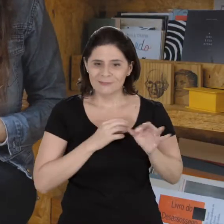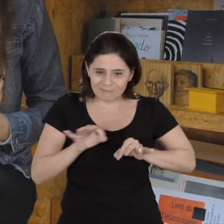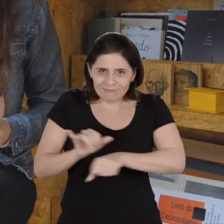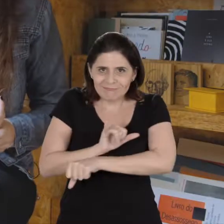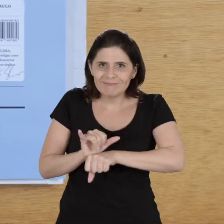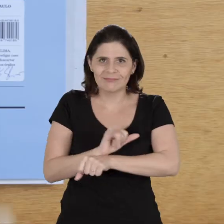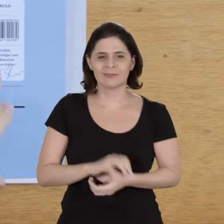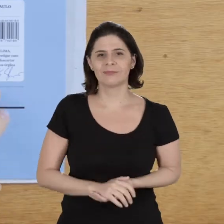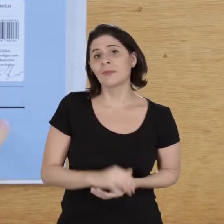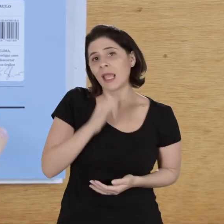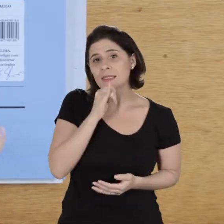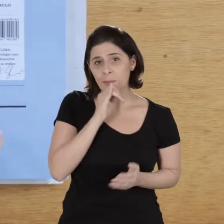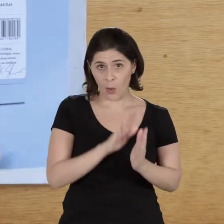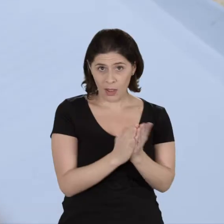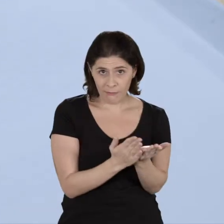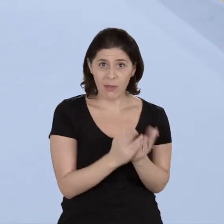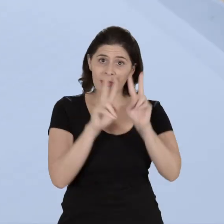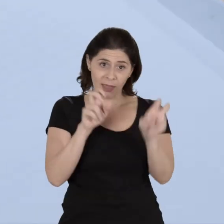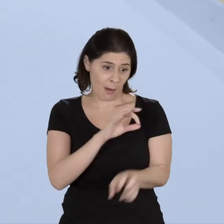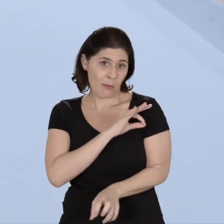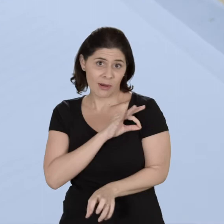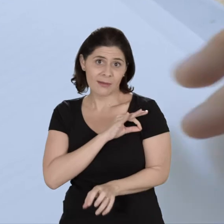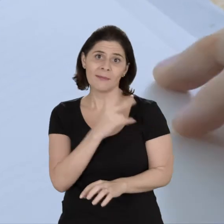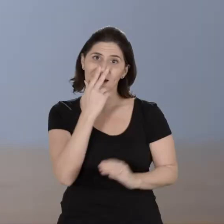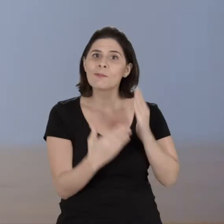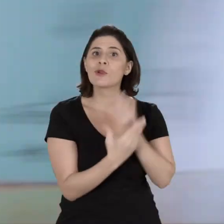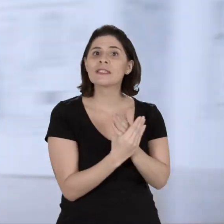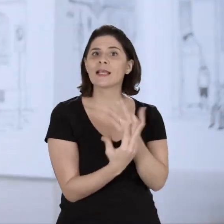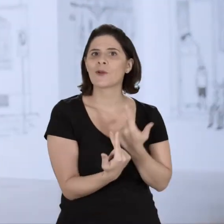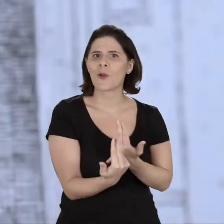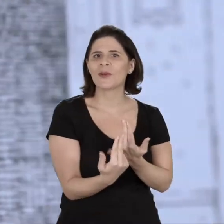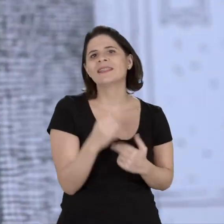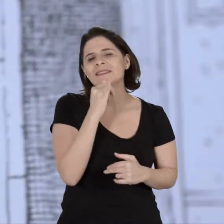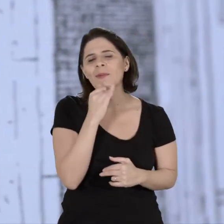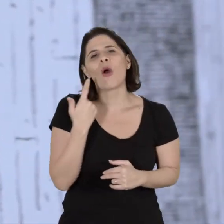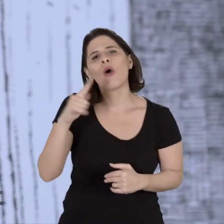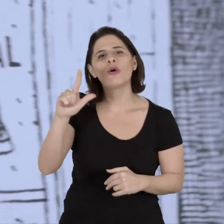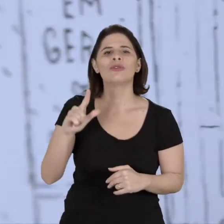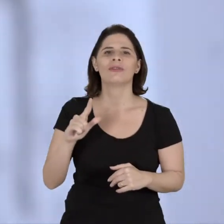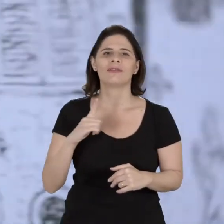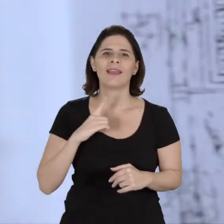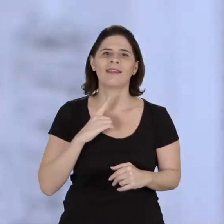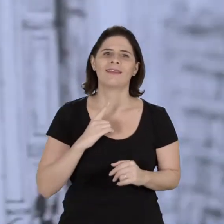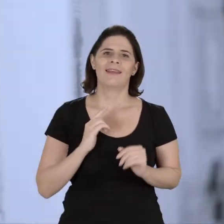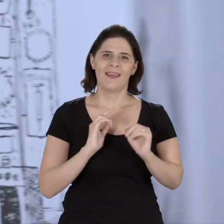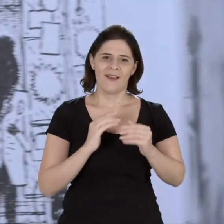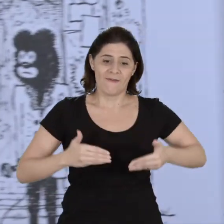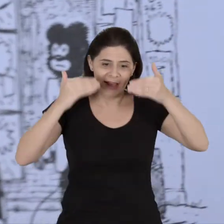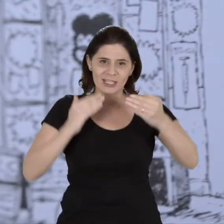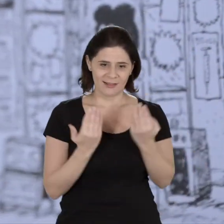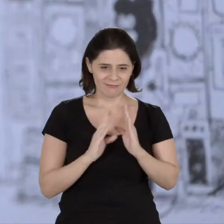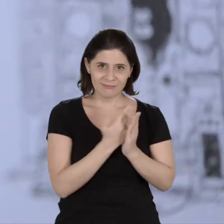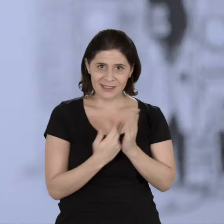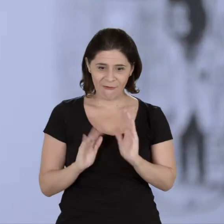inquérito policial vem no formato de um inquérito. Então, um livro que tem desenhos de fachadas vem no formato de sanfona, então na hora que você abre, vira uma